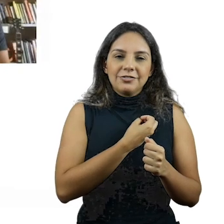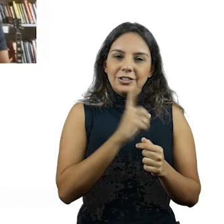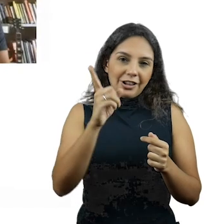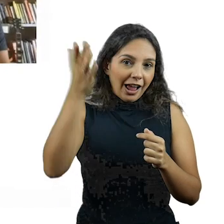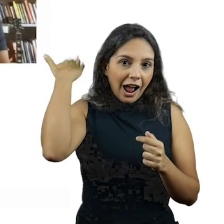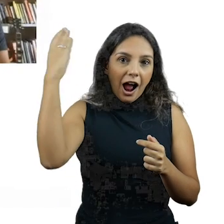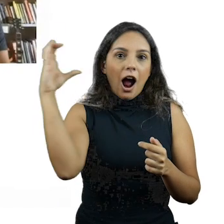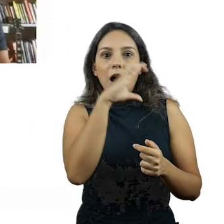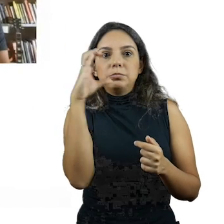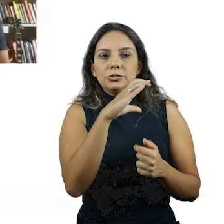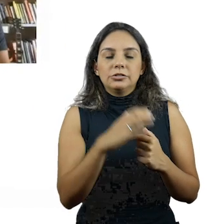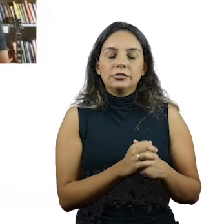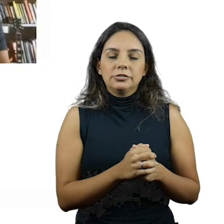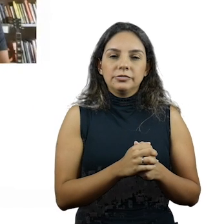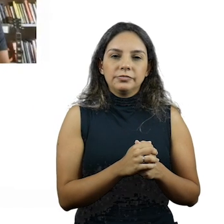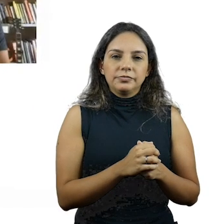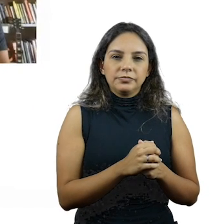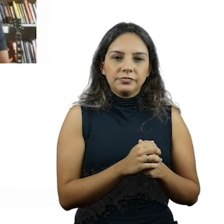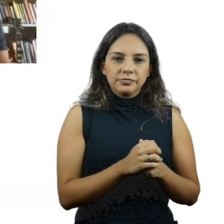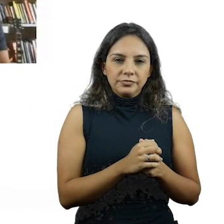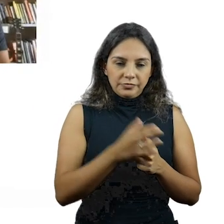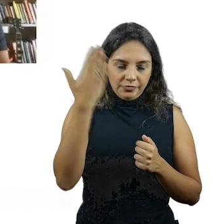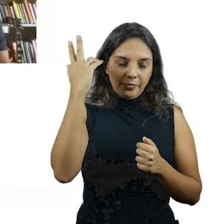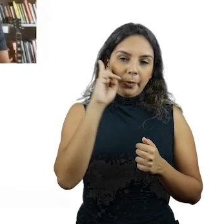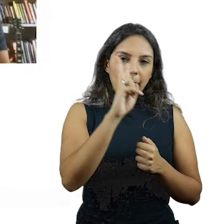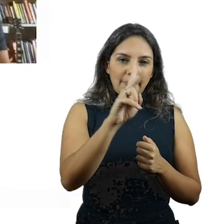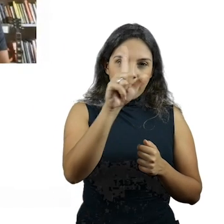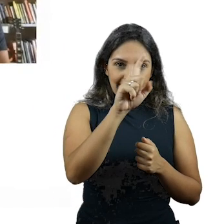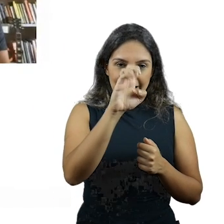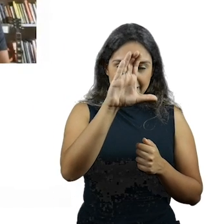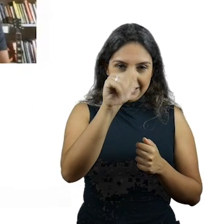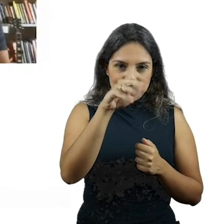não deixava, né? Outro dia o Zeca Camargo falou